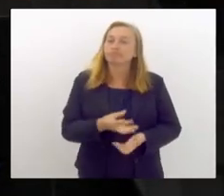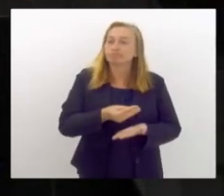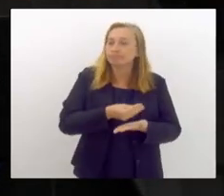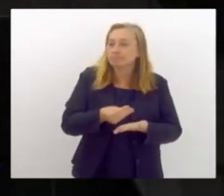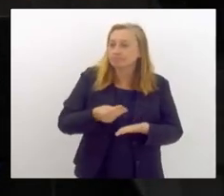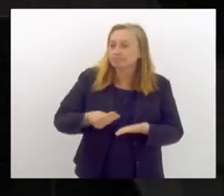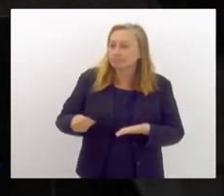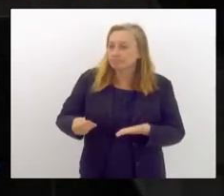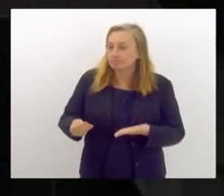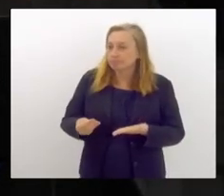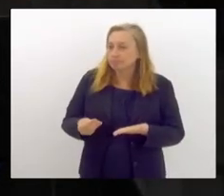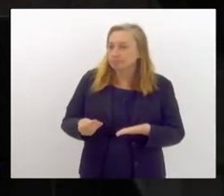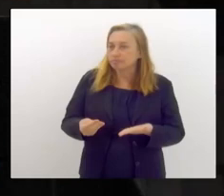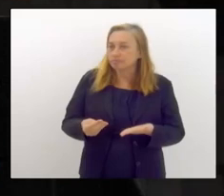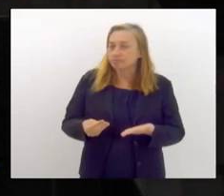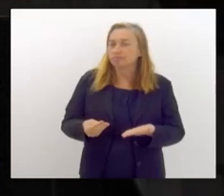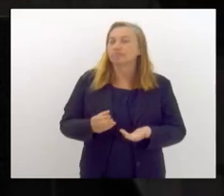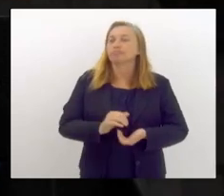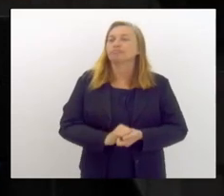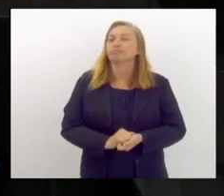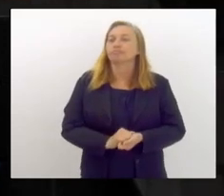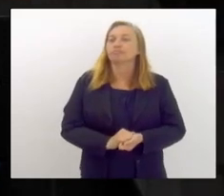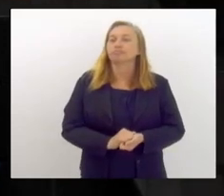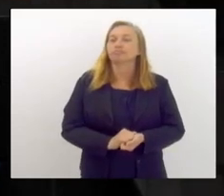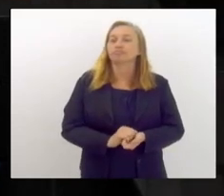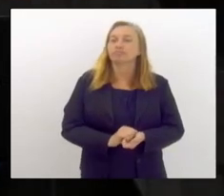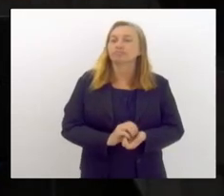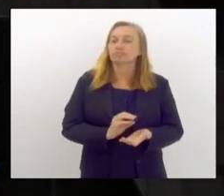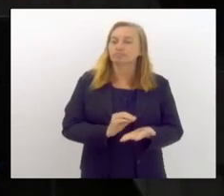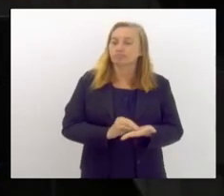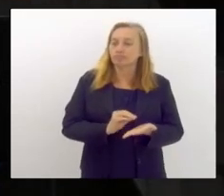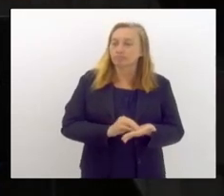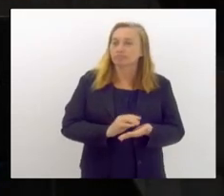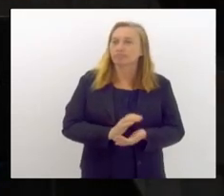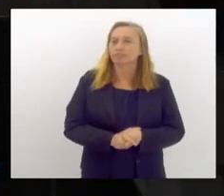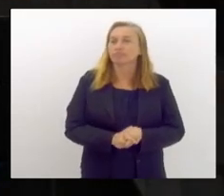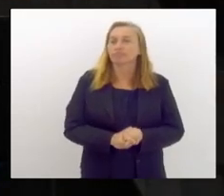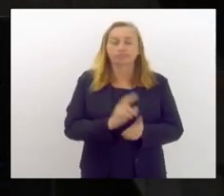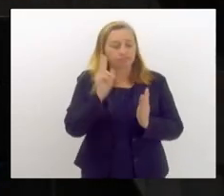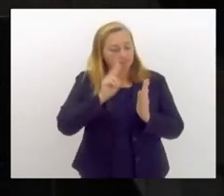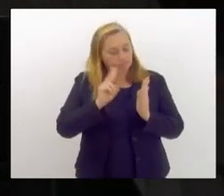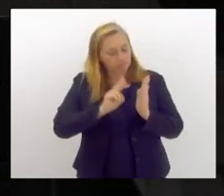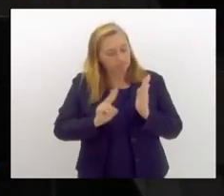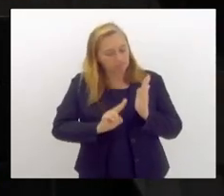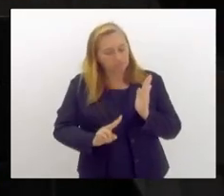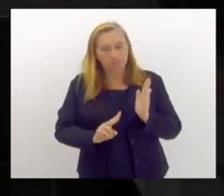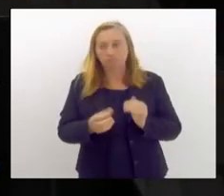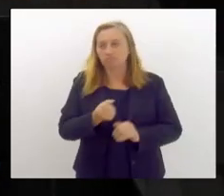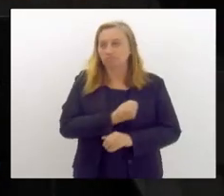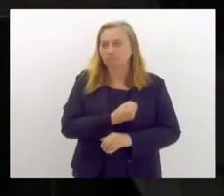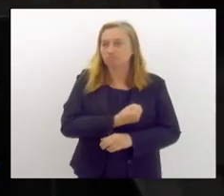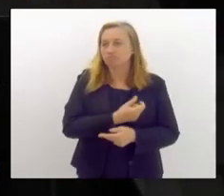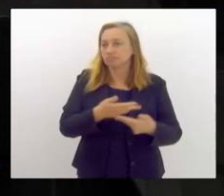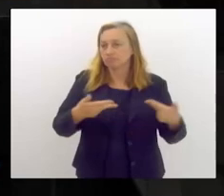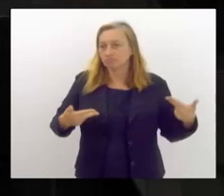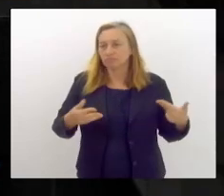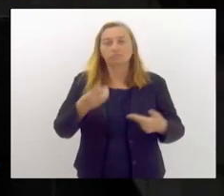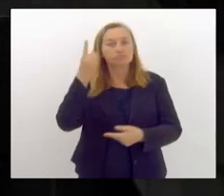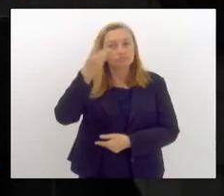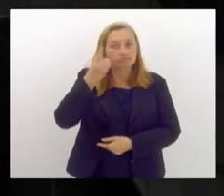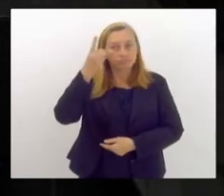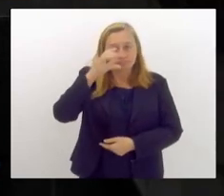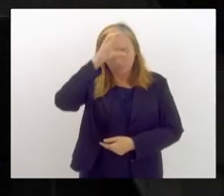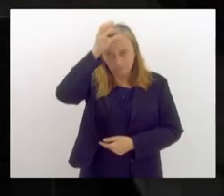as participações especiais. Para não ficar lendo muito o número, deputada Tia